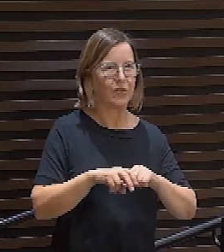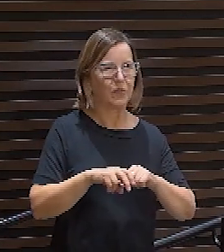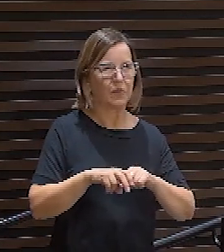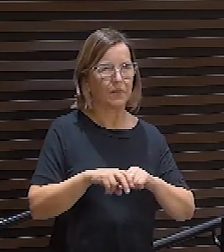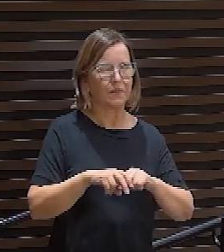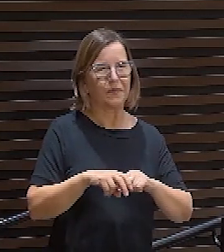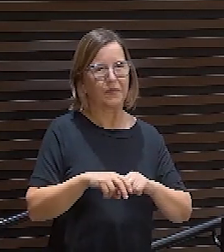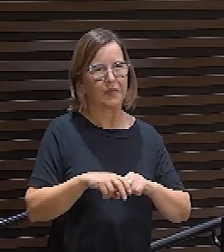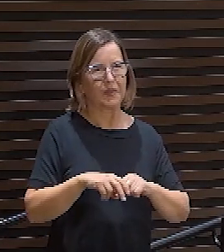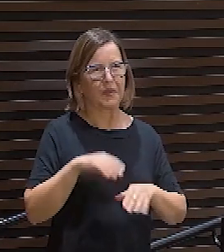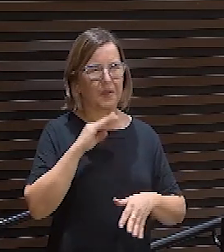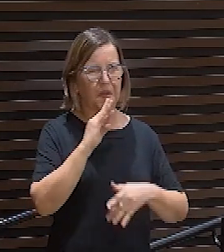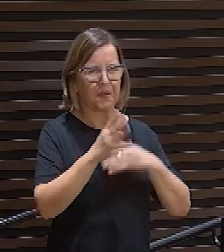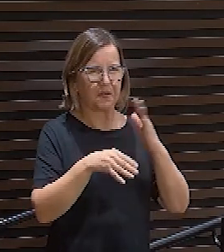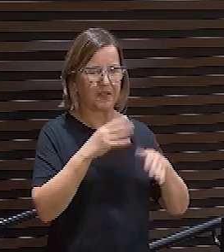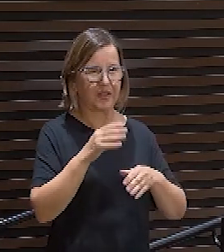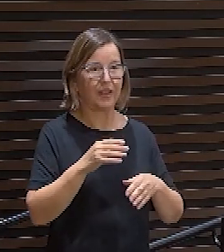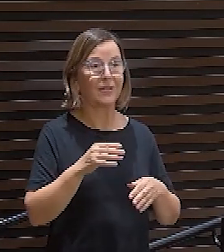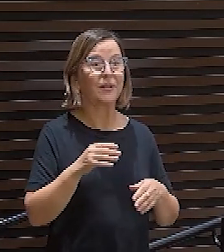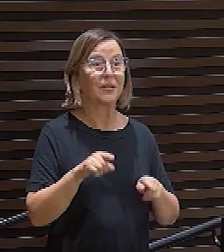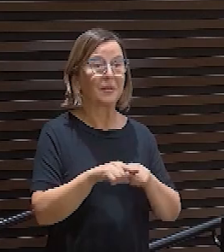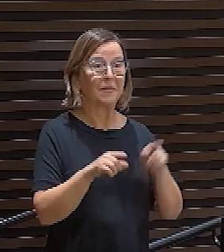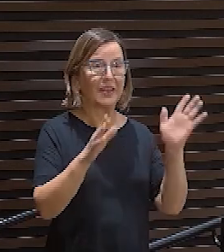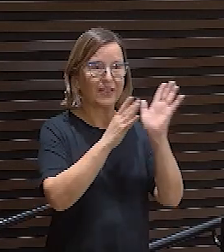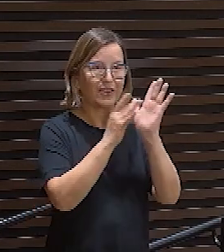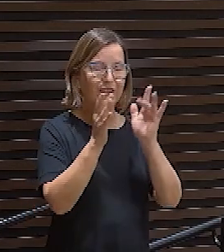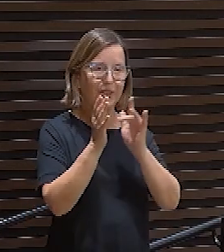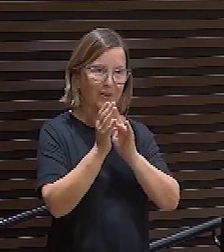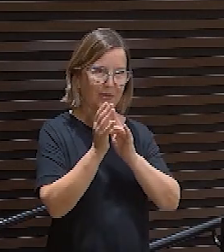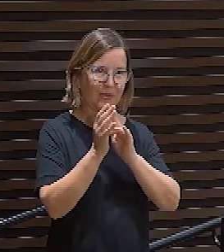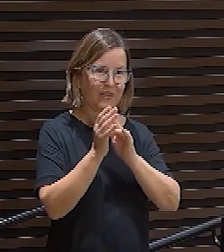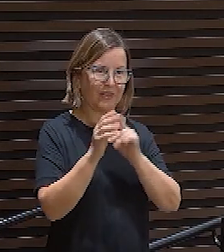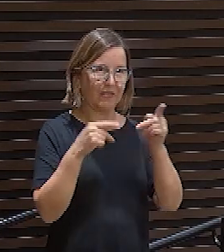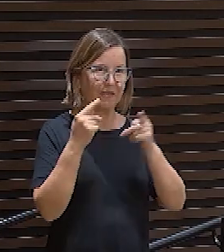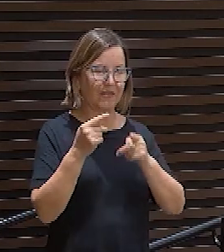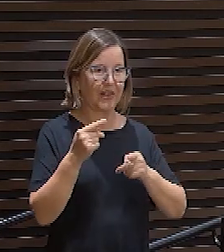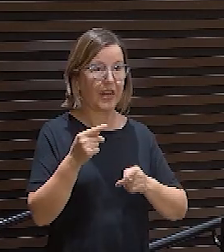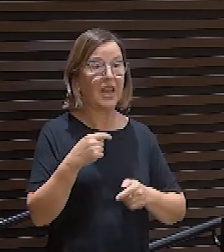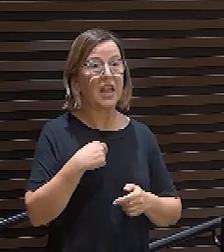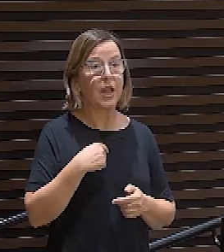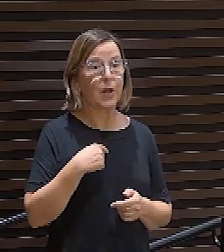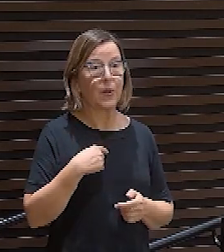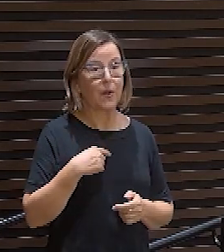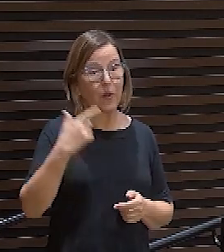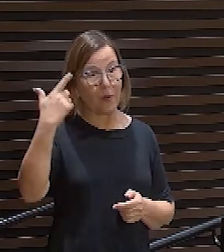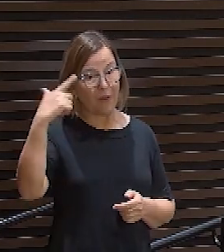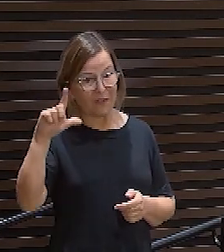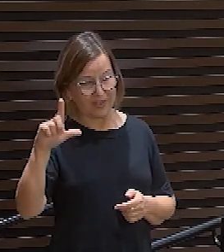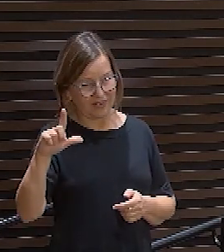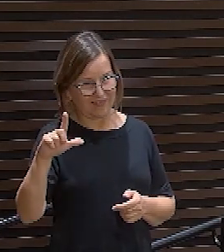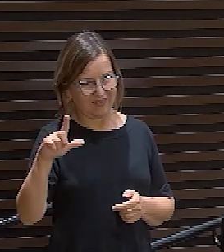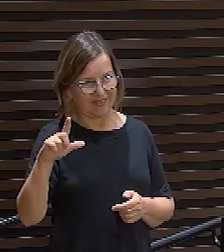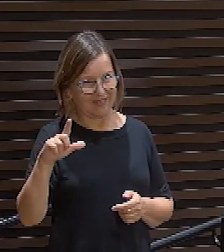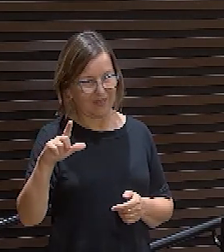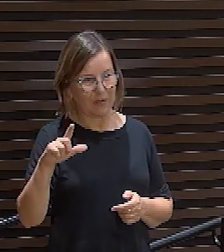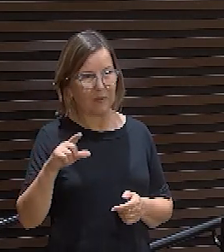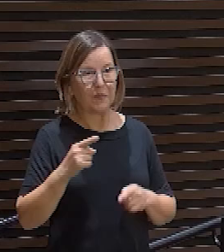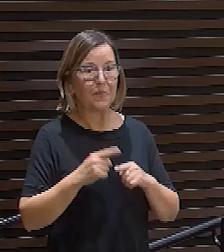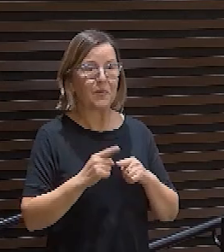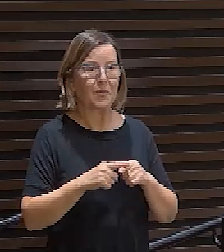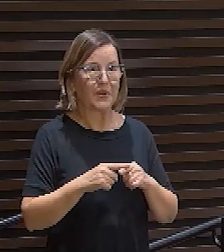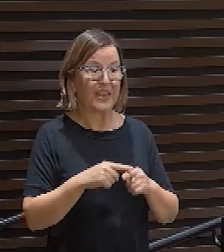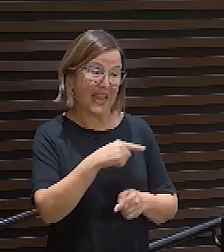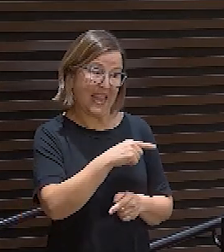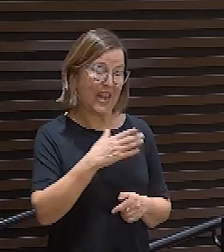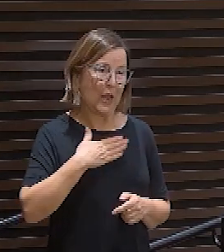assim, eu vou ganhar esse caso por direito. Esse caso, ele é meu por